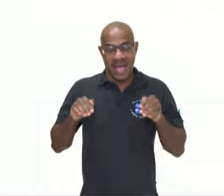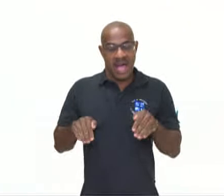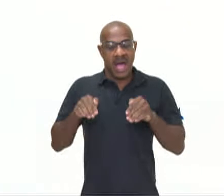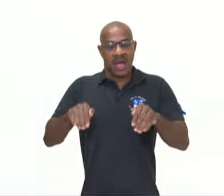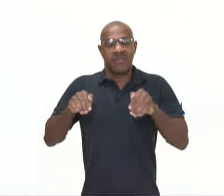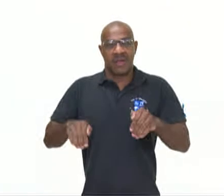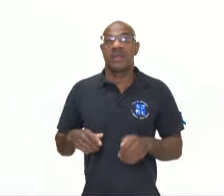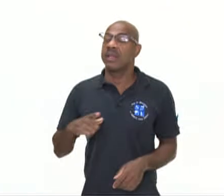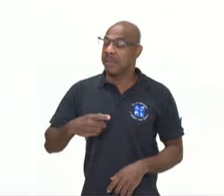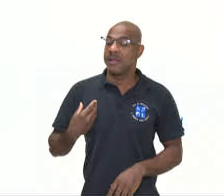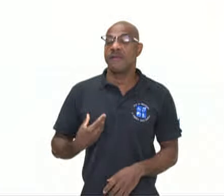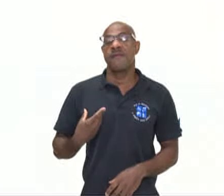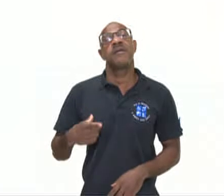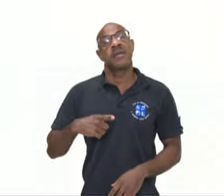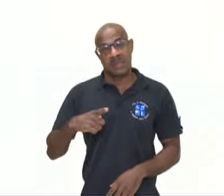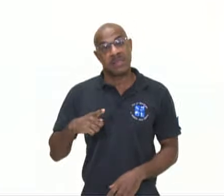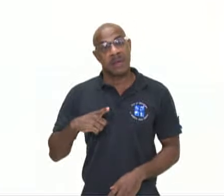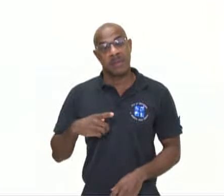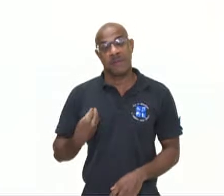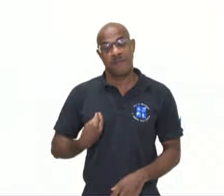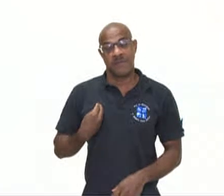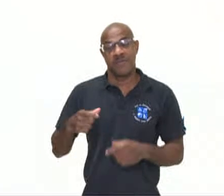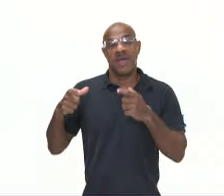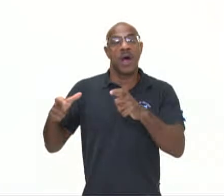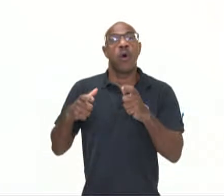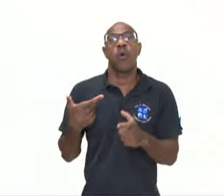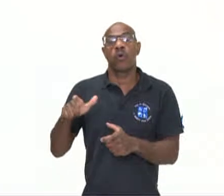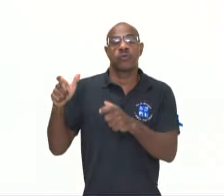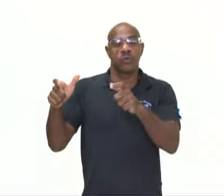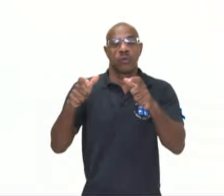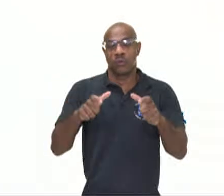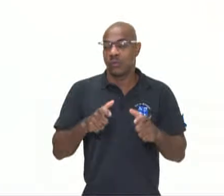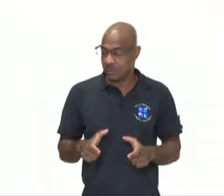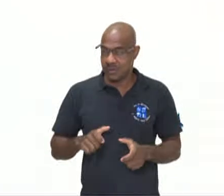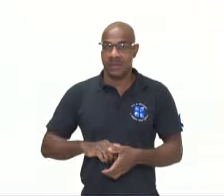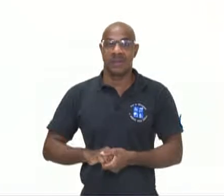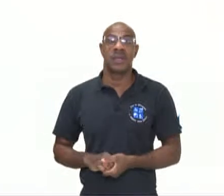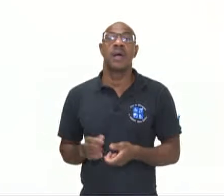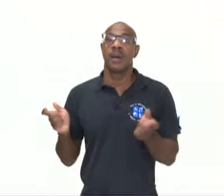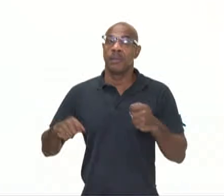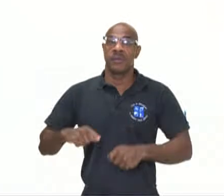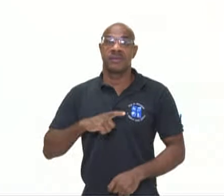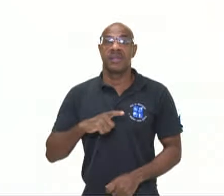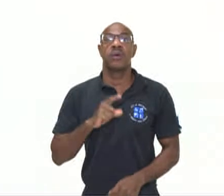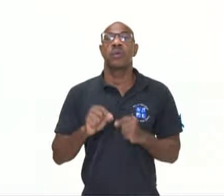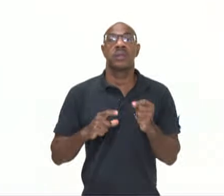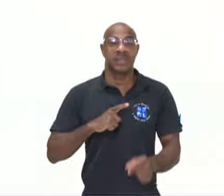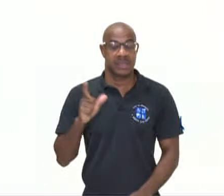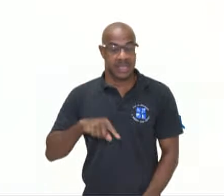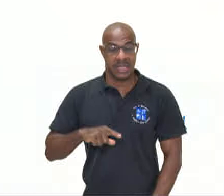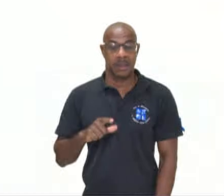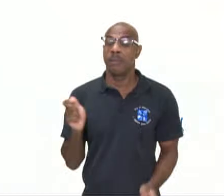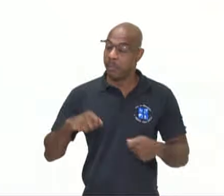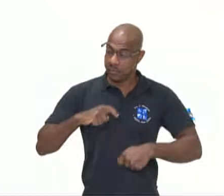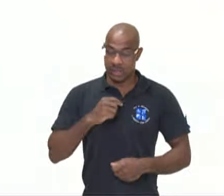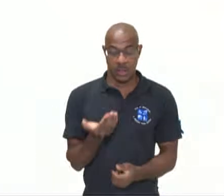outras regiões banhadas pelo Oceano Pacífico. Elas podem ter até 2,80